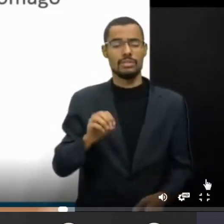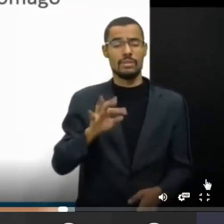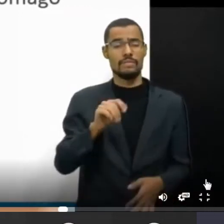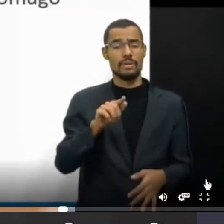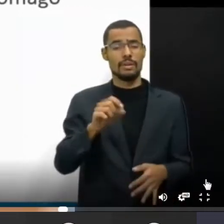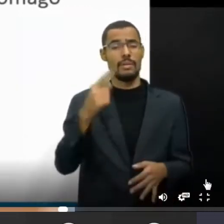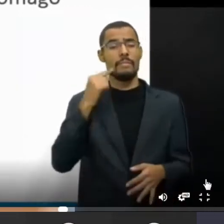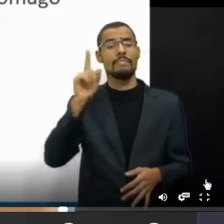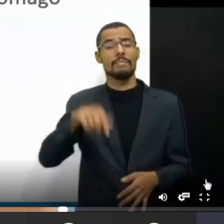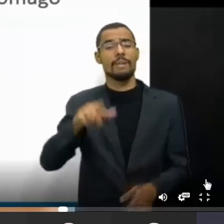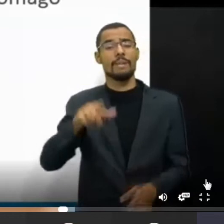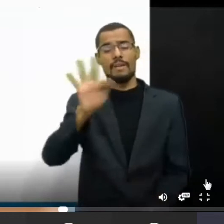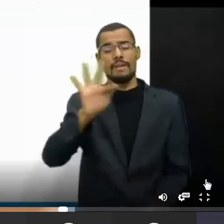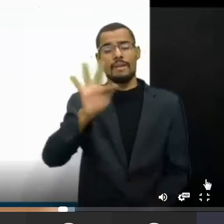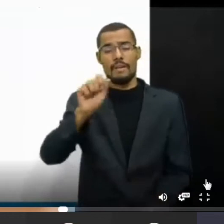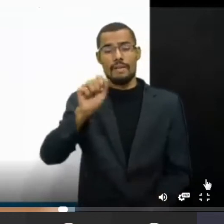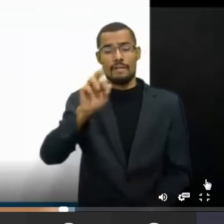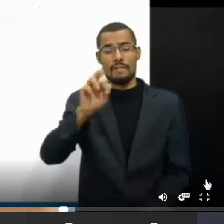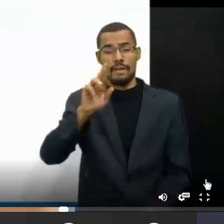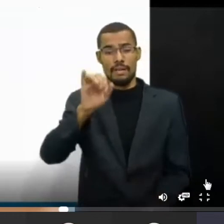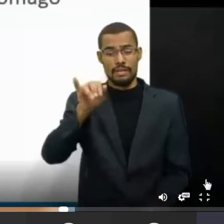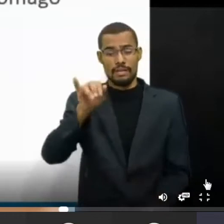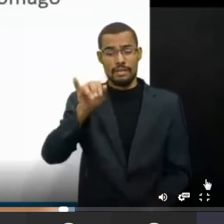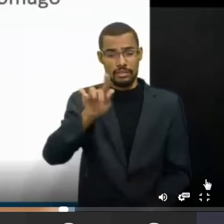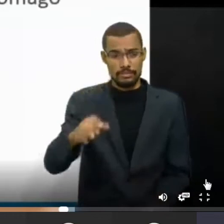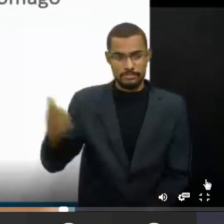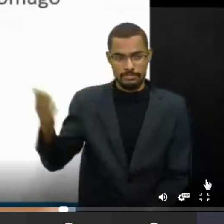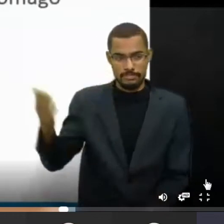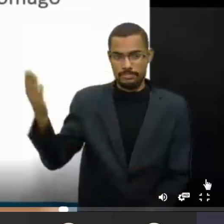temos aqui a região de faringe,